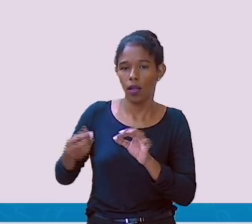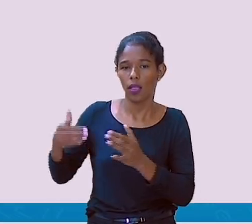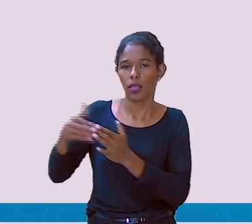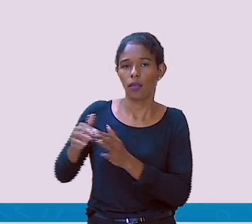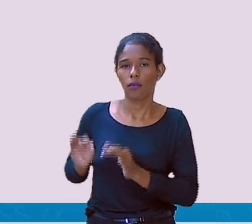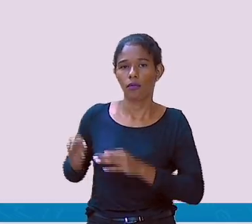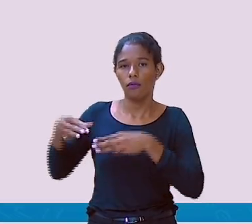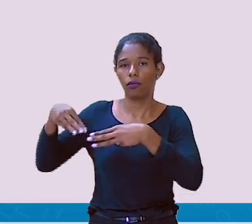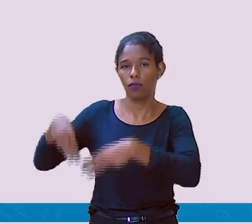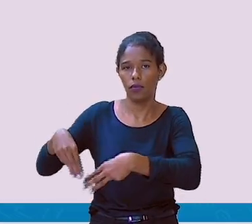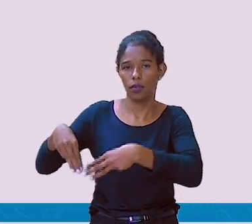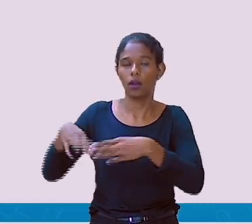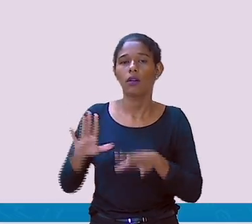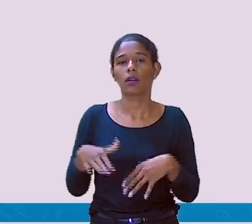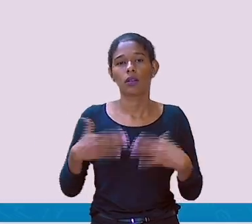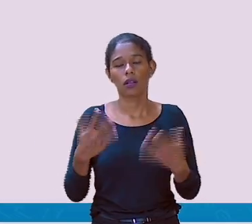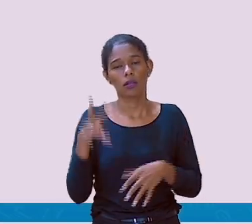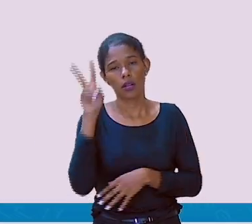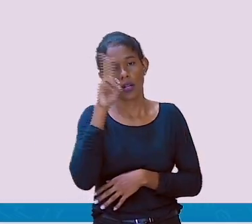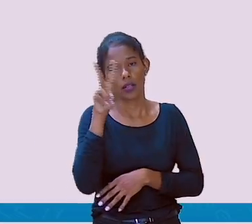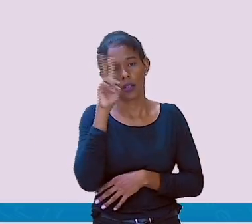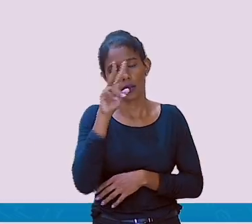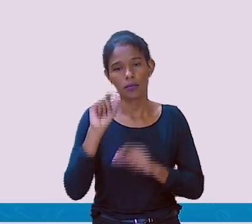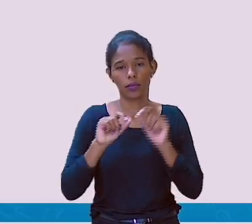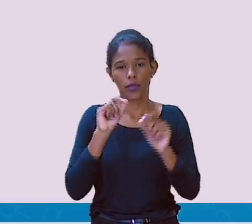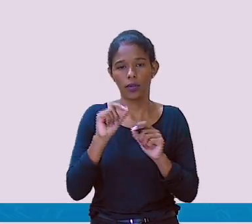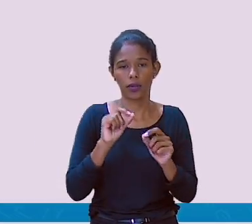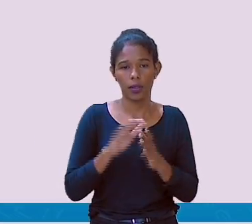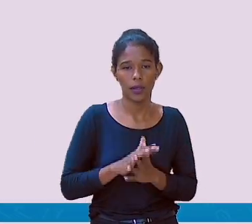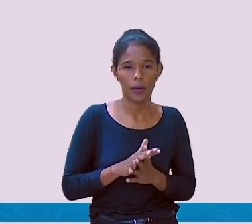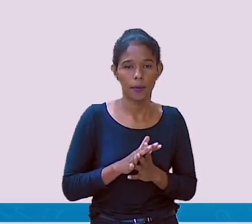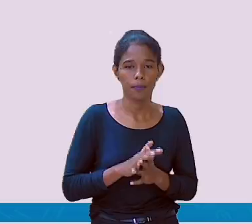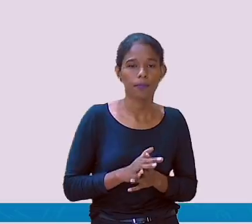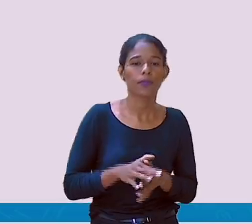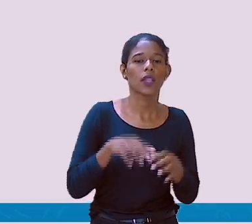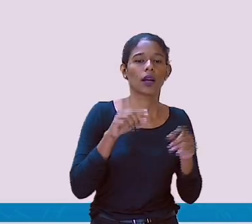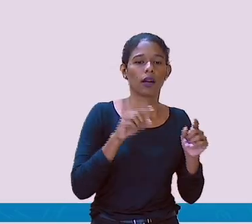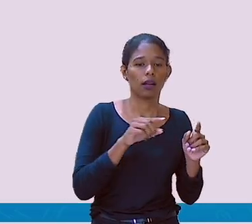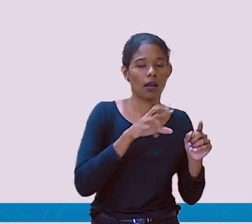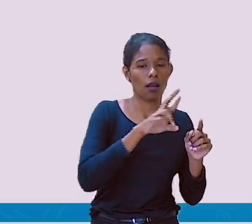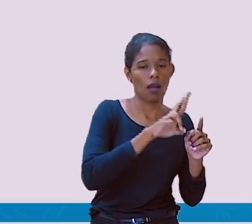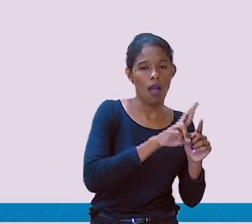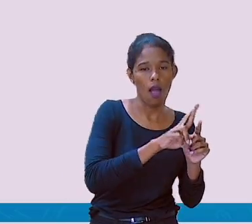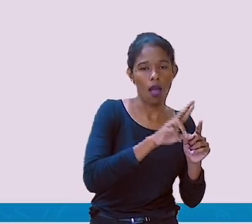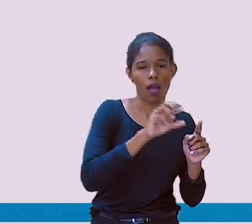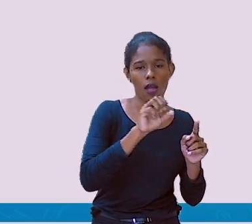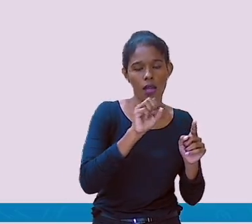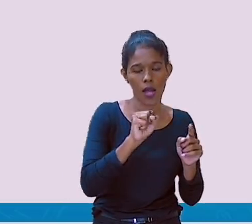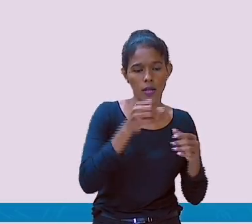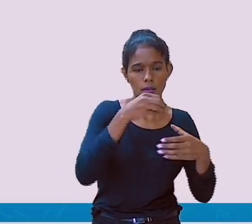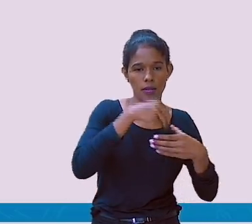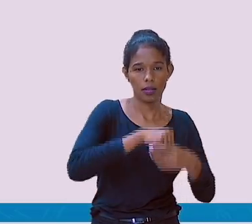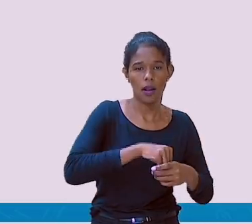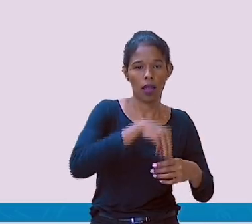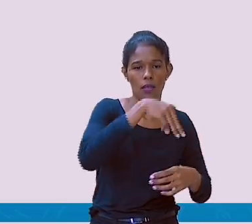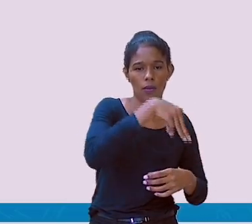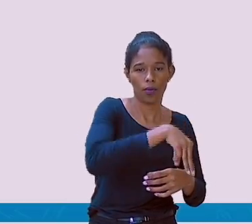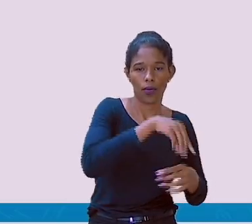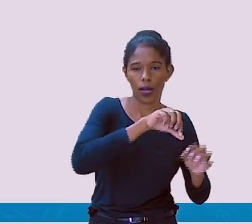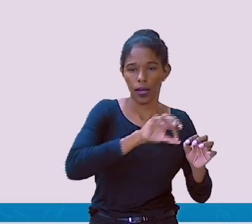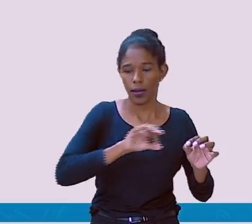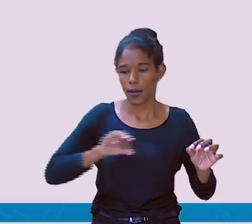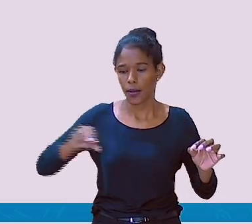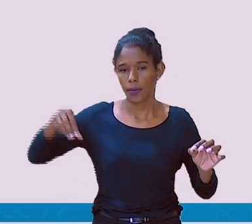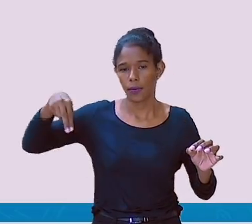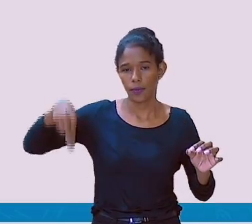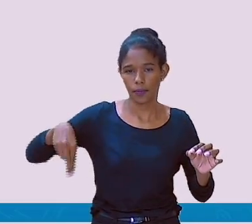final. Então, lembrando que aqui vai ser R e S, ok? Então, podemos comparar a medida